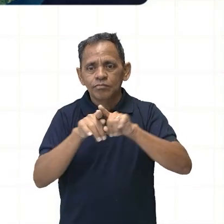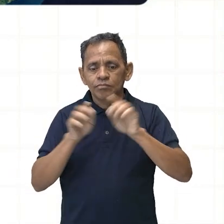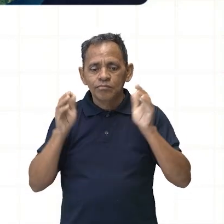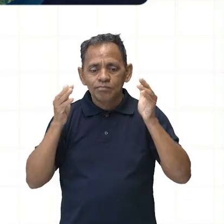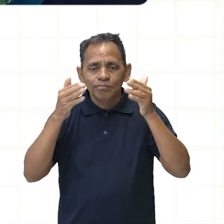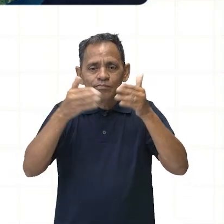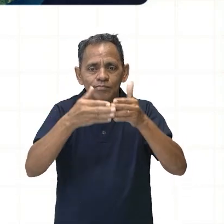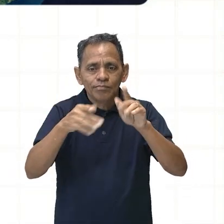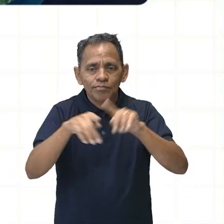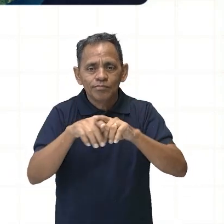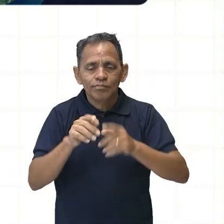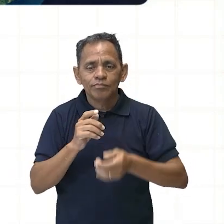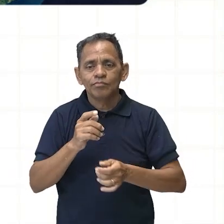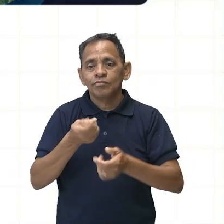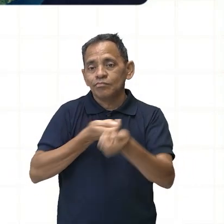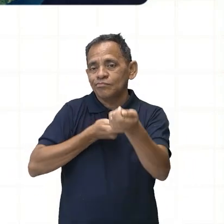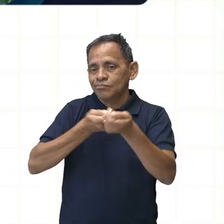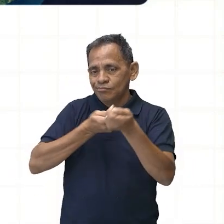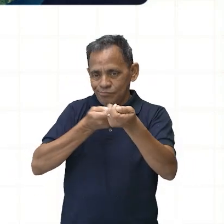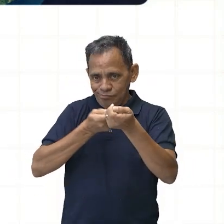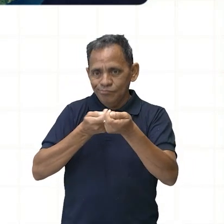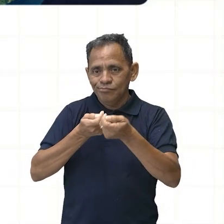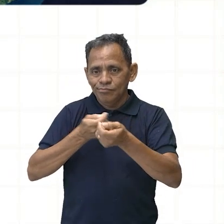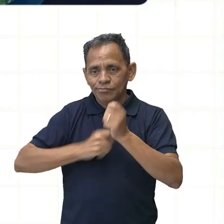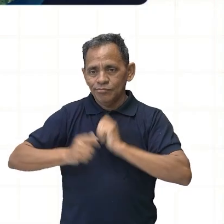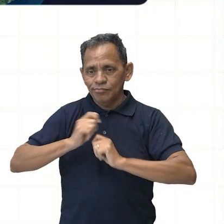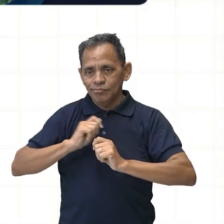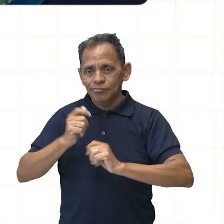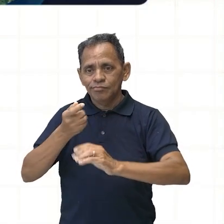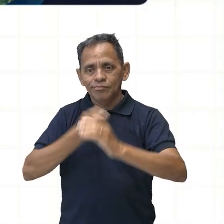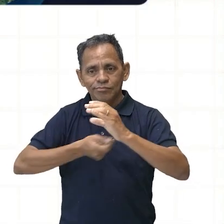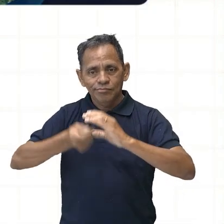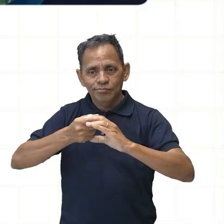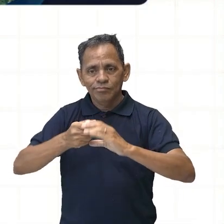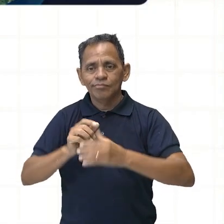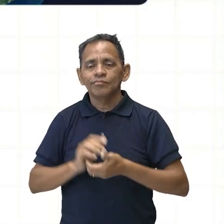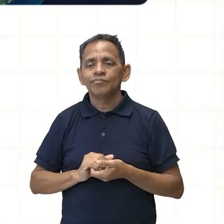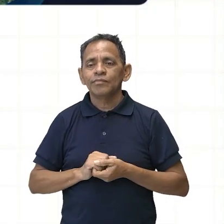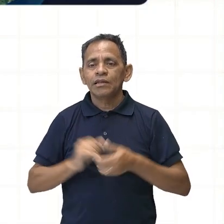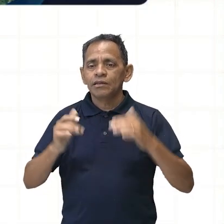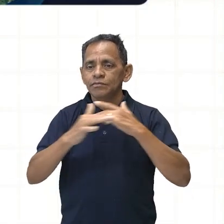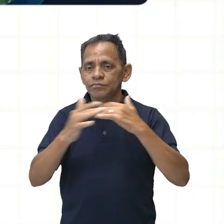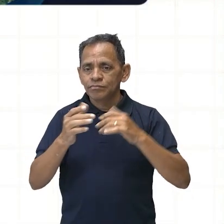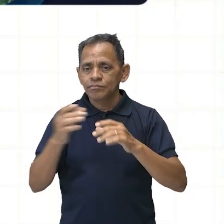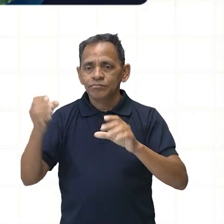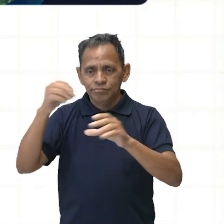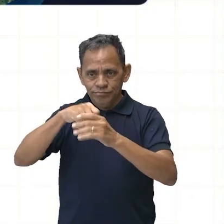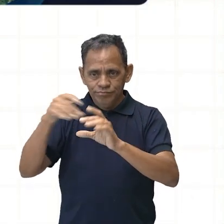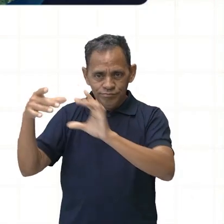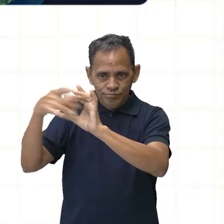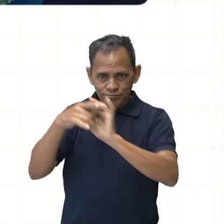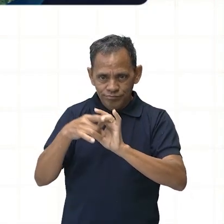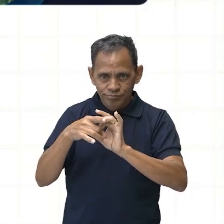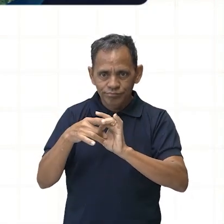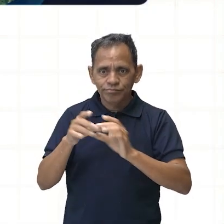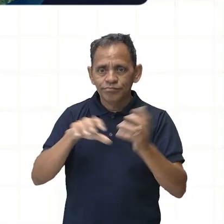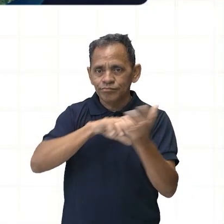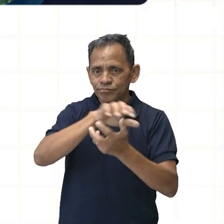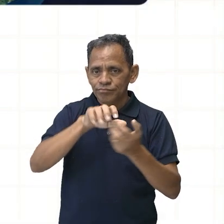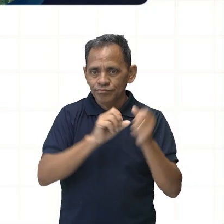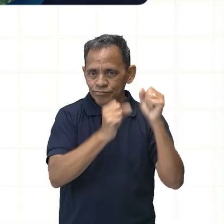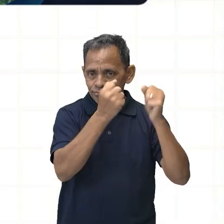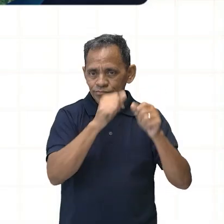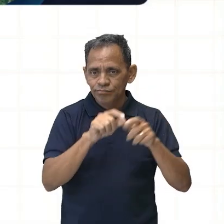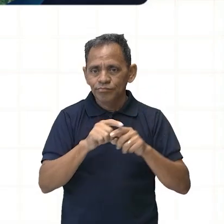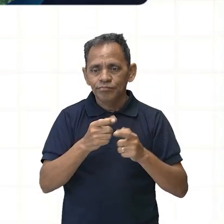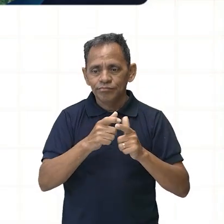do comando da economia capitalista, certo? E as cidades, nesse contexto de revoluções industriais, passaram a crescer em